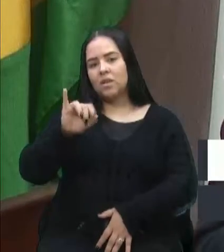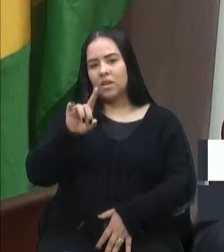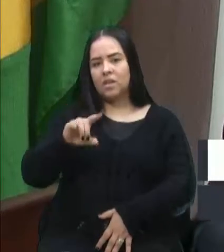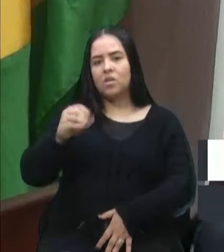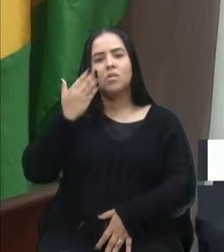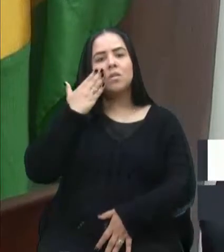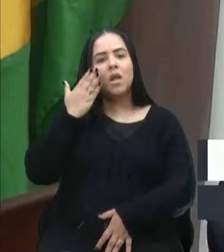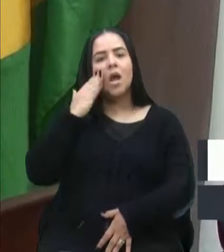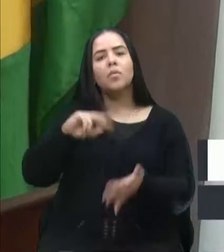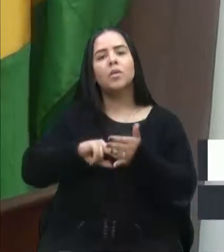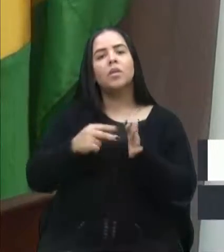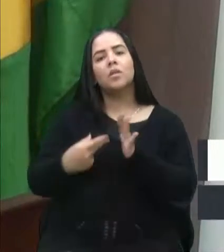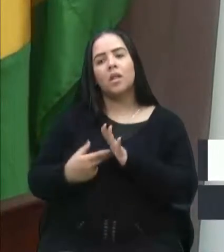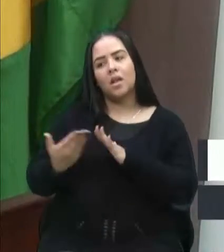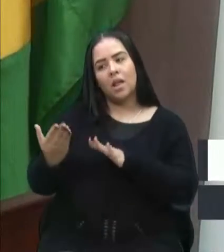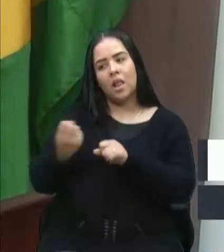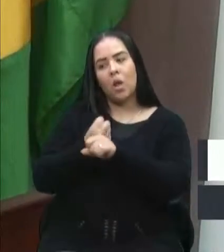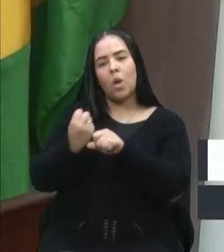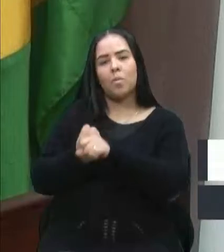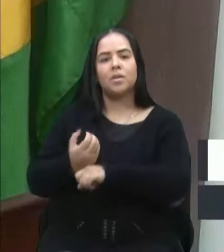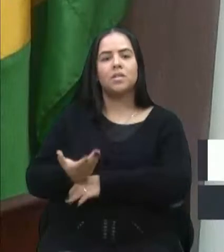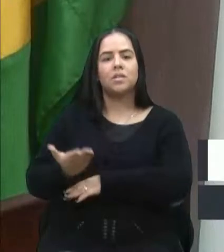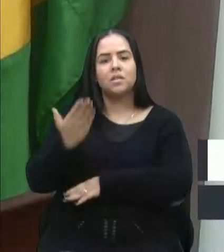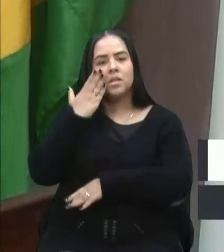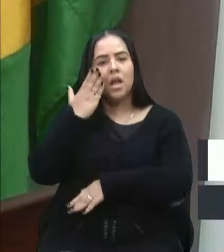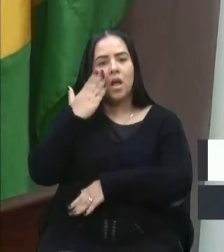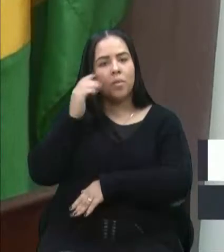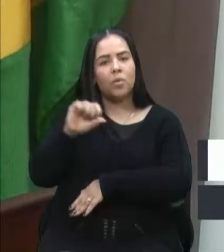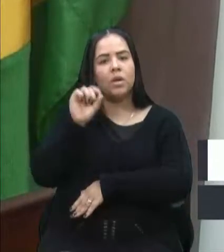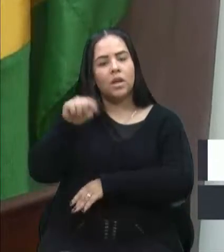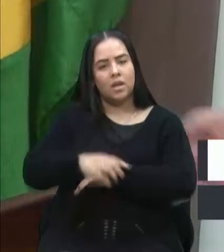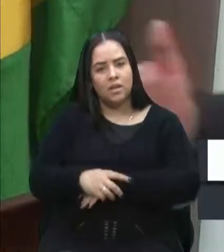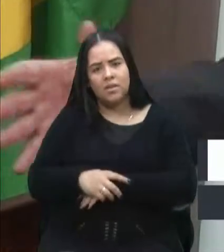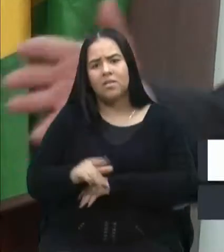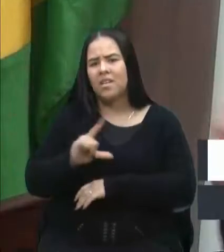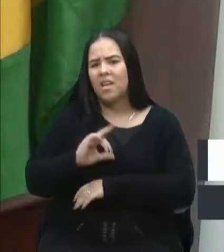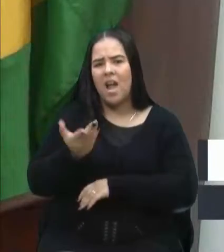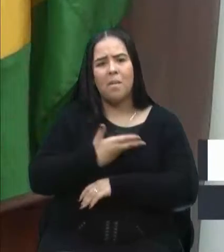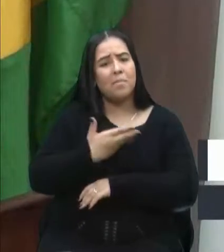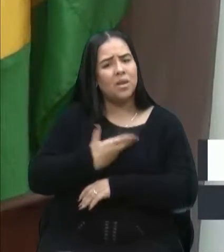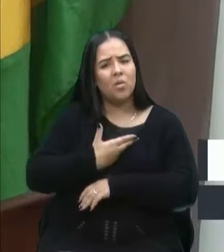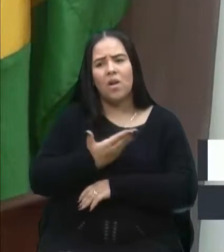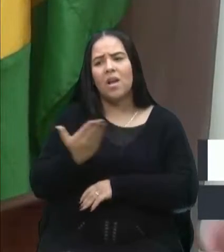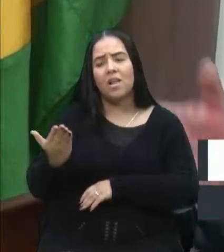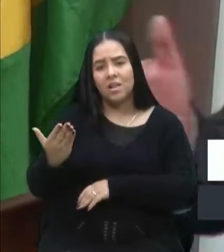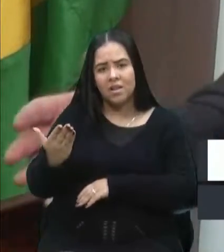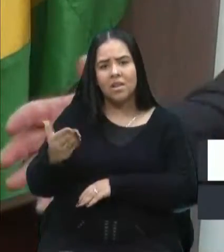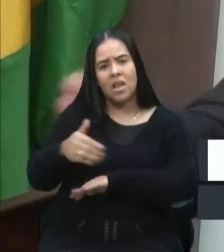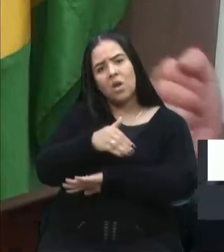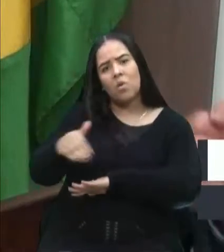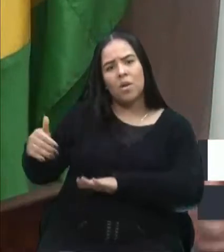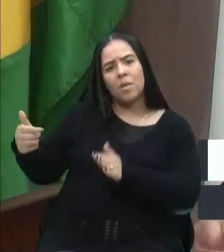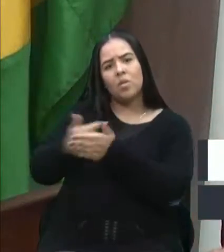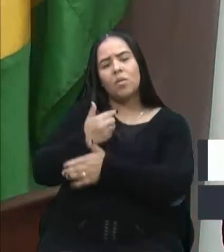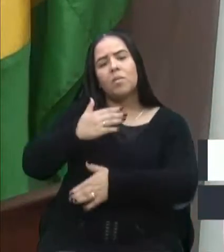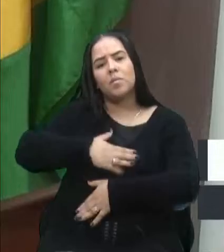obra. Sabe o que significa. Eu tenho muitos amigos ali, inclusive na avenida, que me perguntam. Tem o Zé